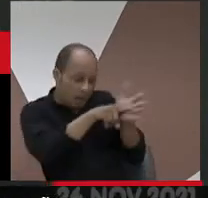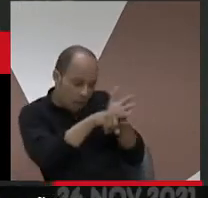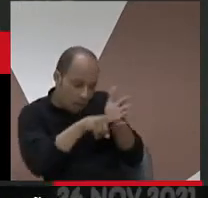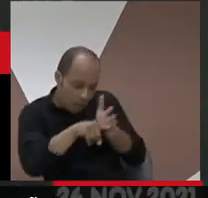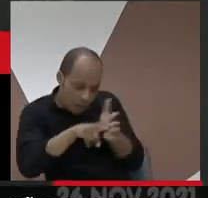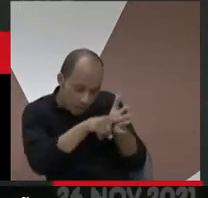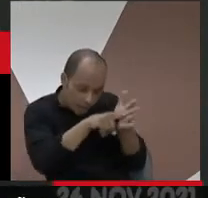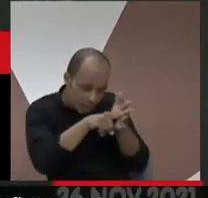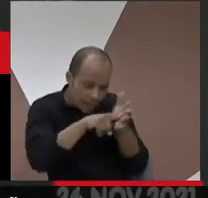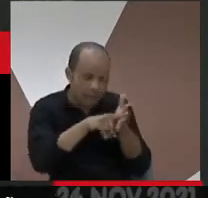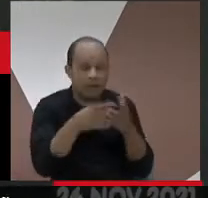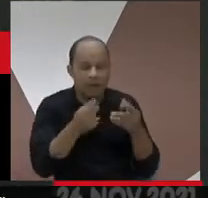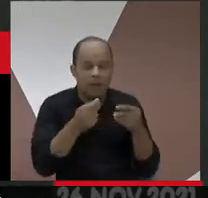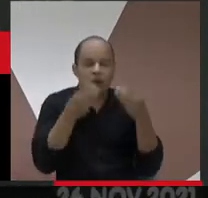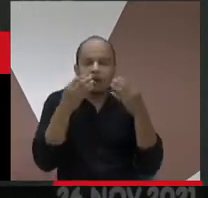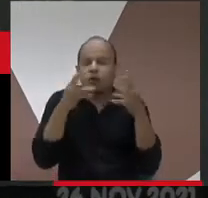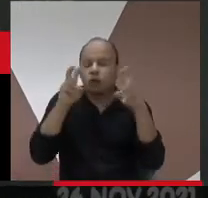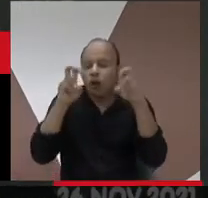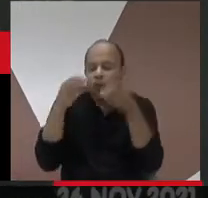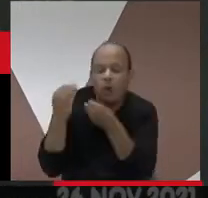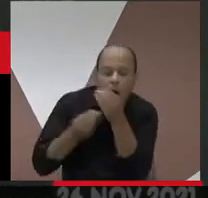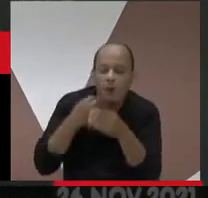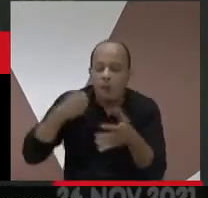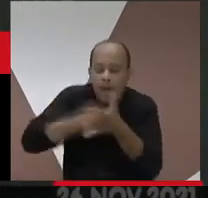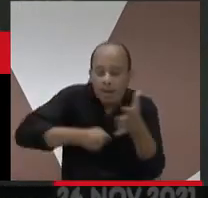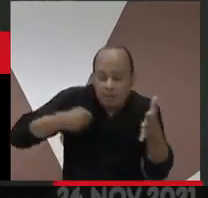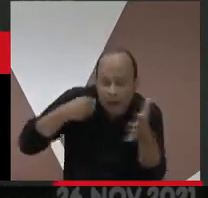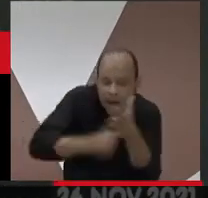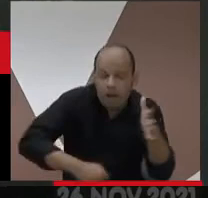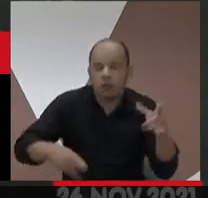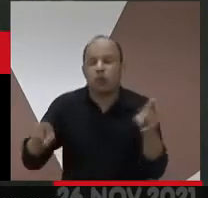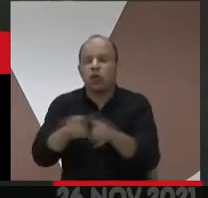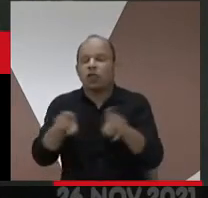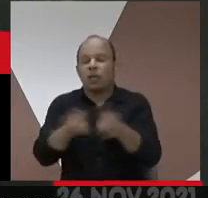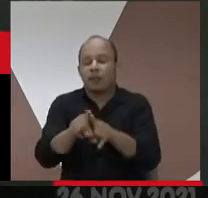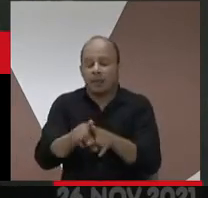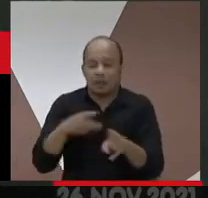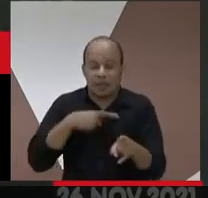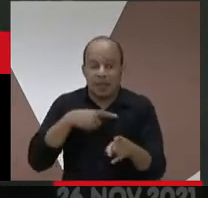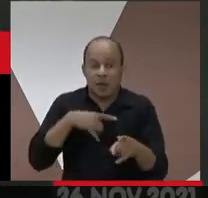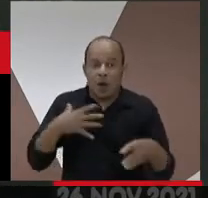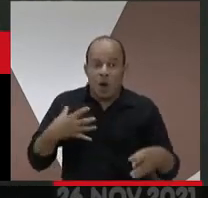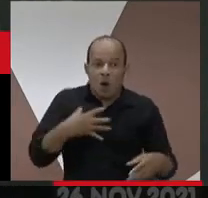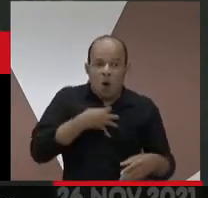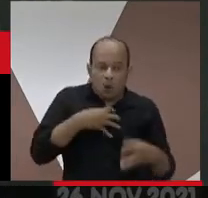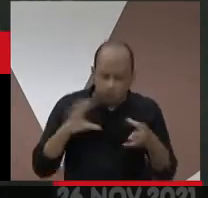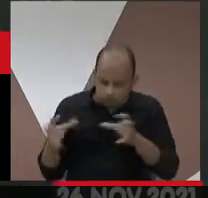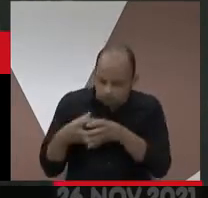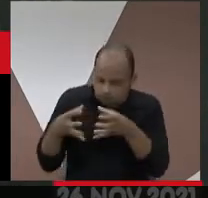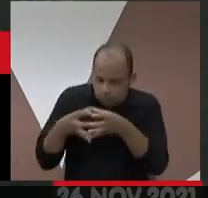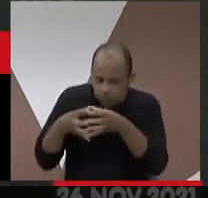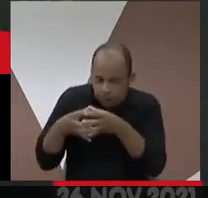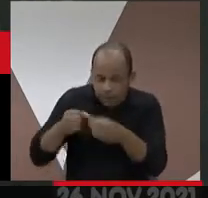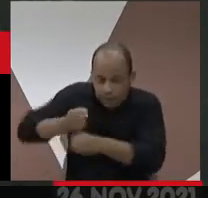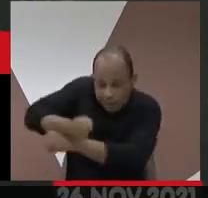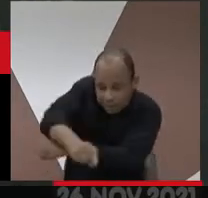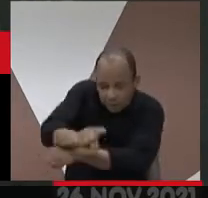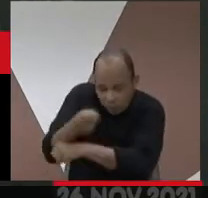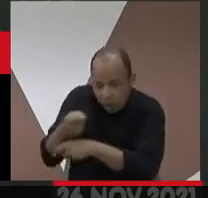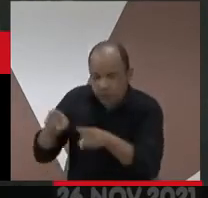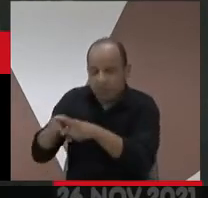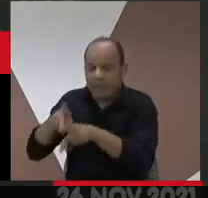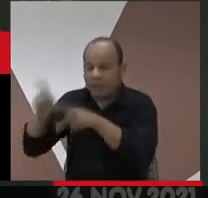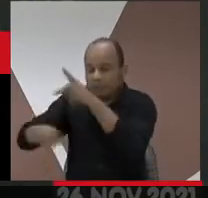de interesse da municipalidade e das comunidades urbanas, rurais e quilombolas diretamente afetadas.